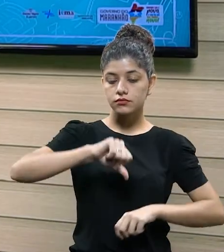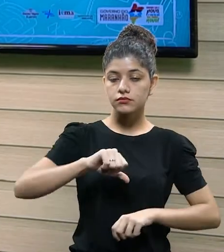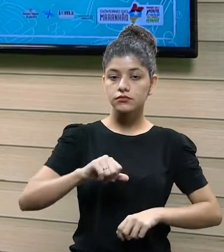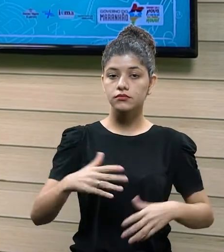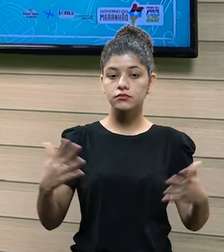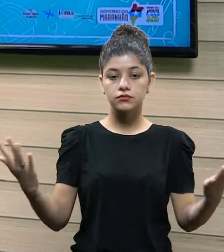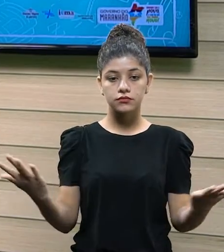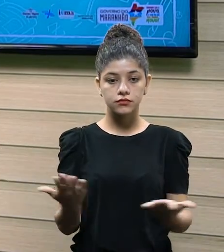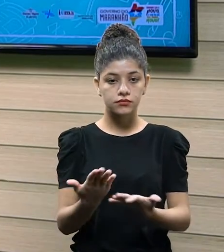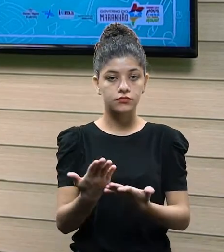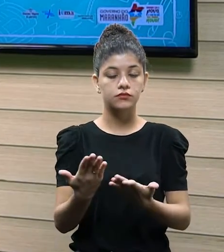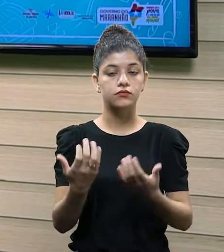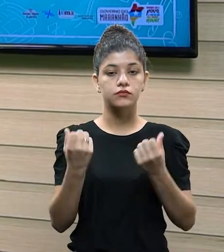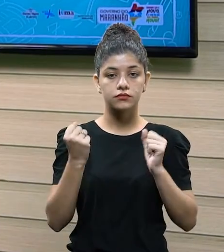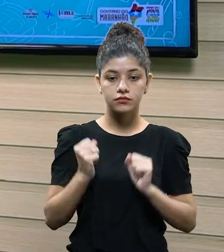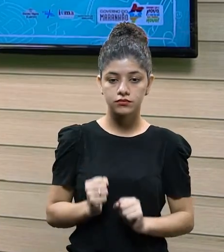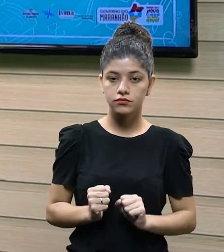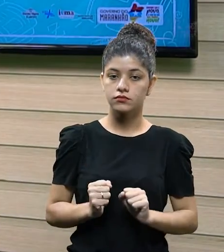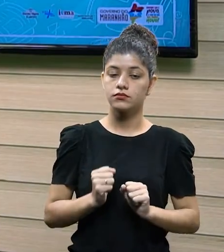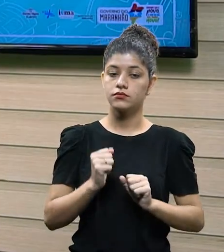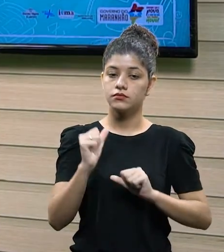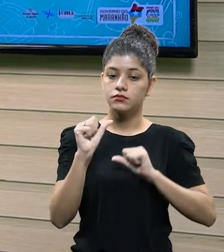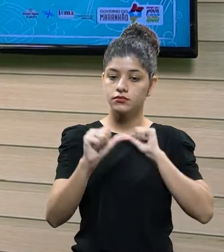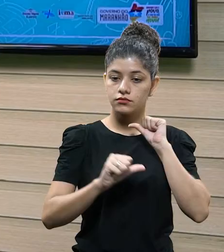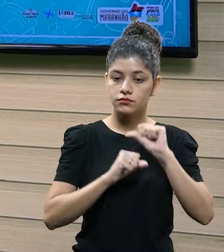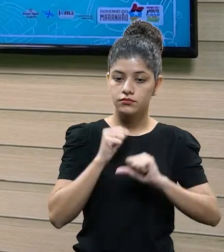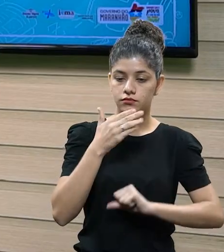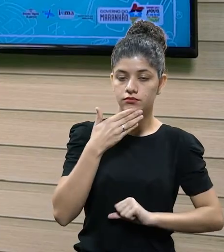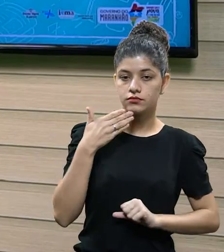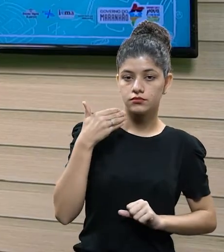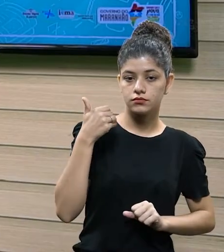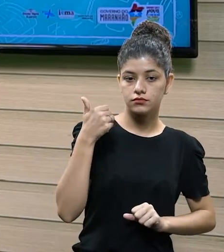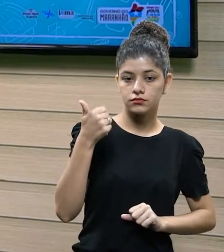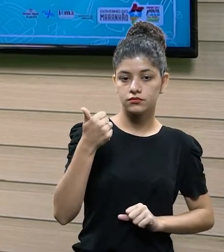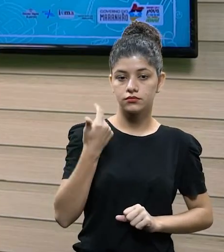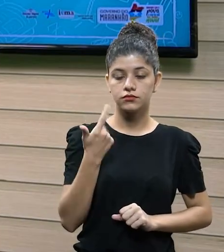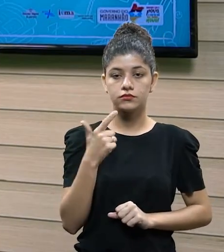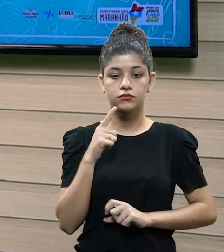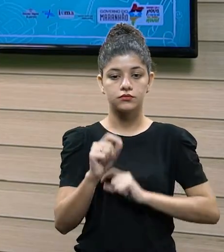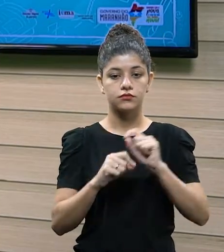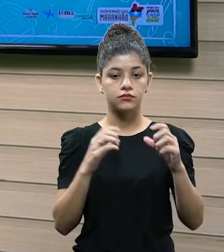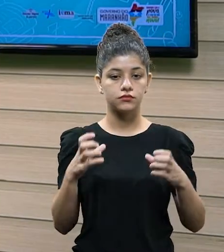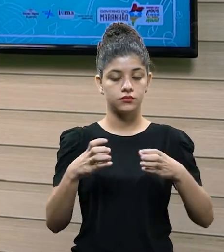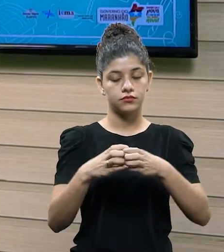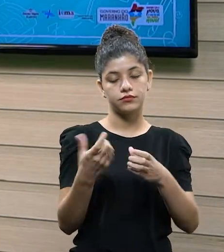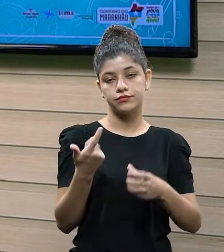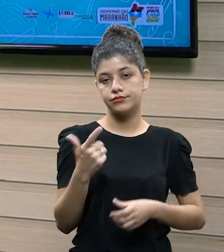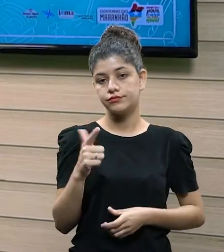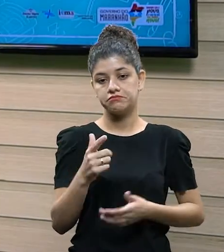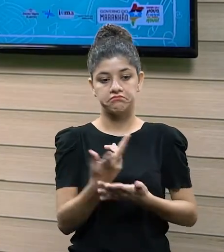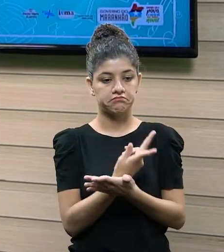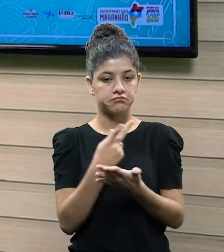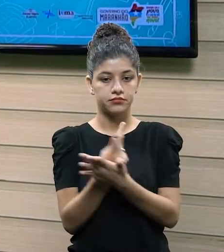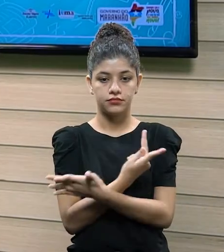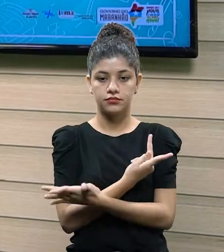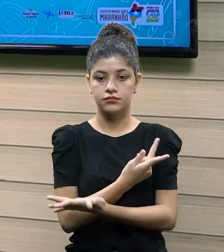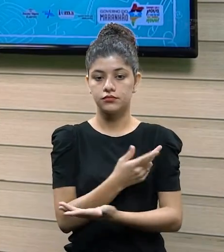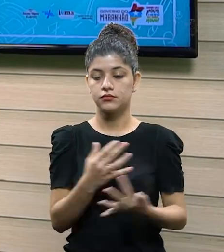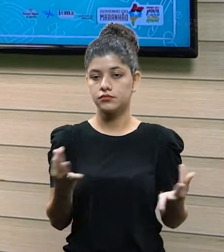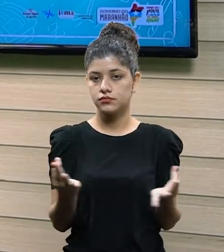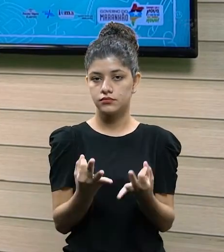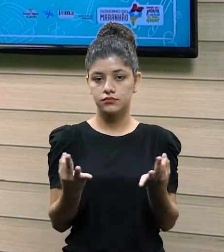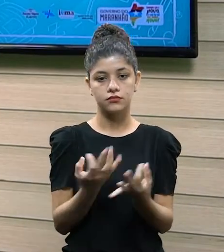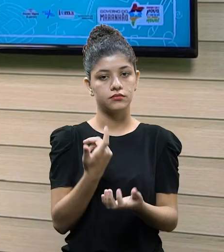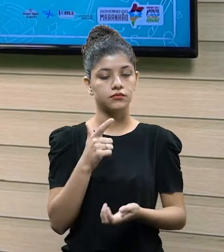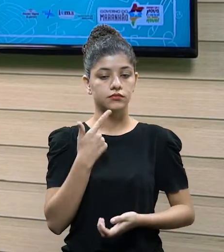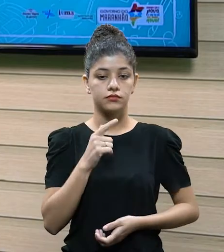negativos para buscar a correção, para ir aprimorando. Não existe equipe sem erros. Não existe